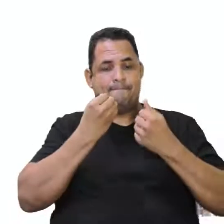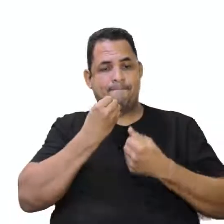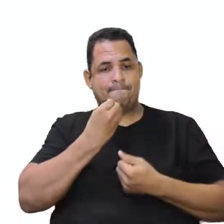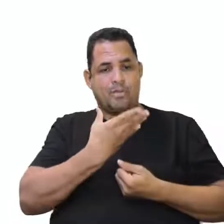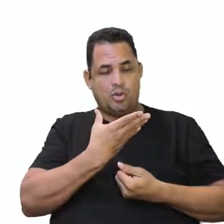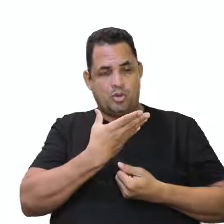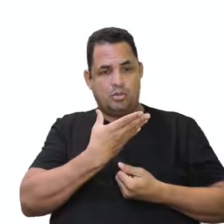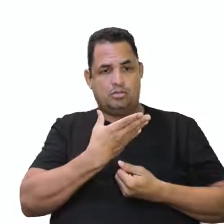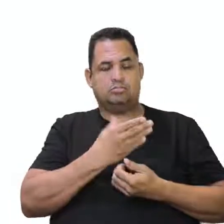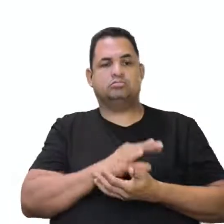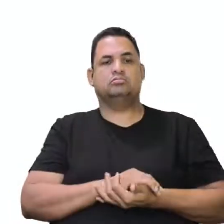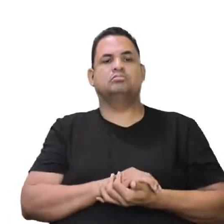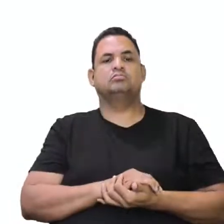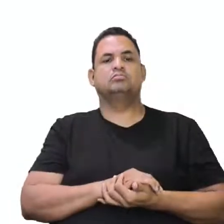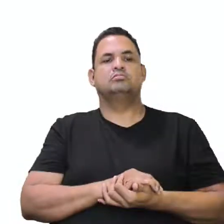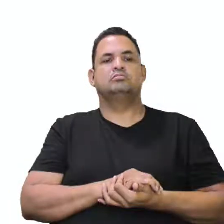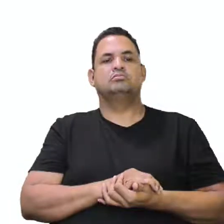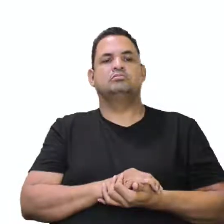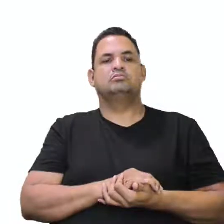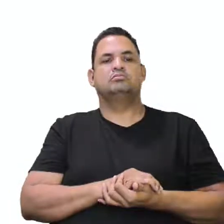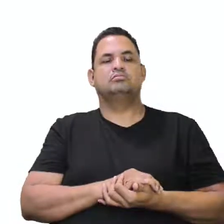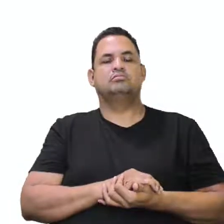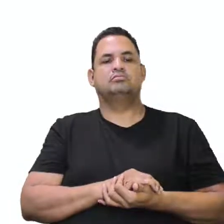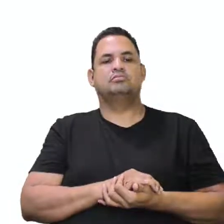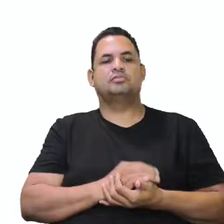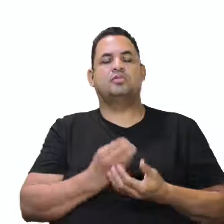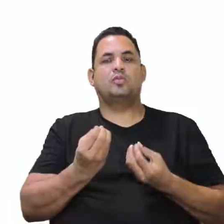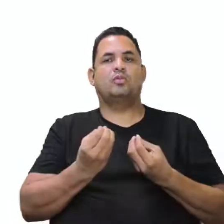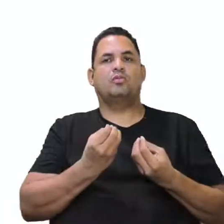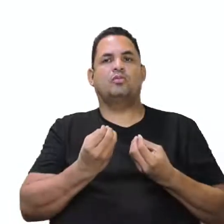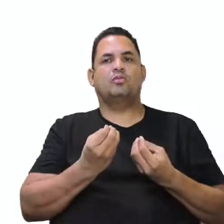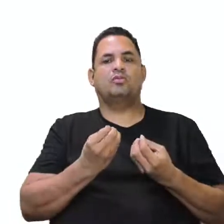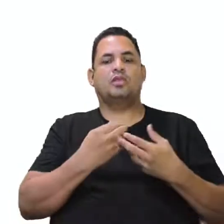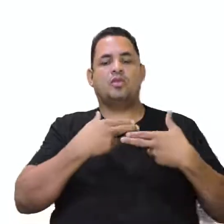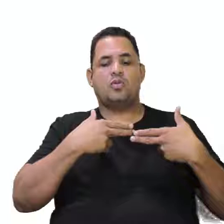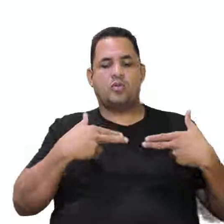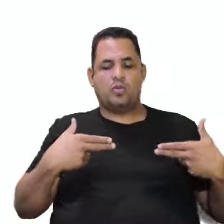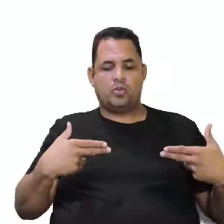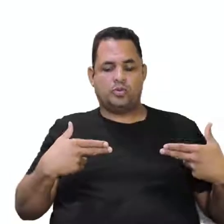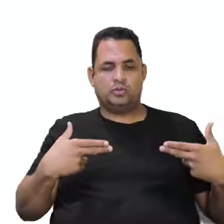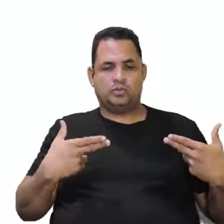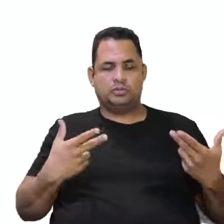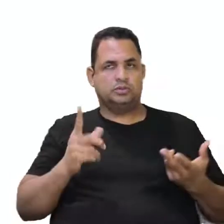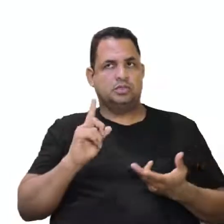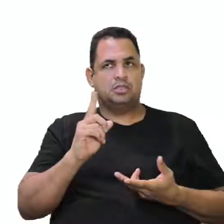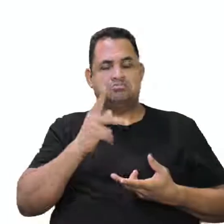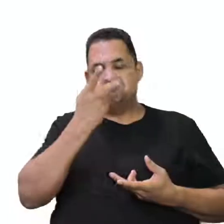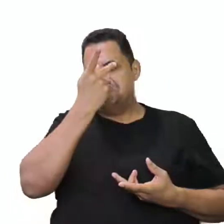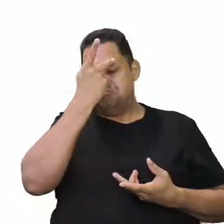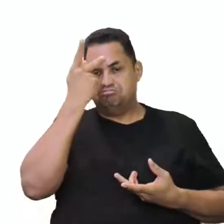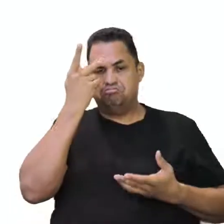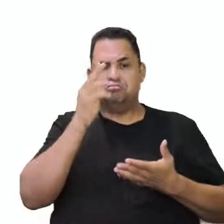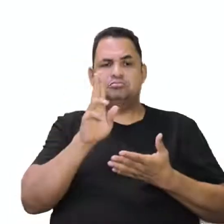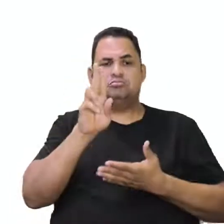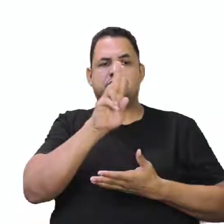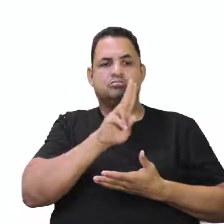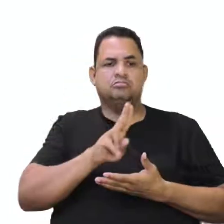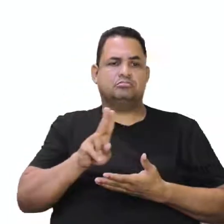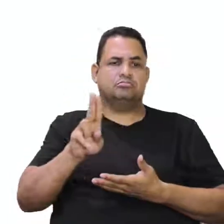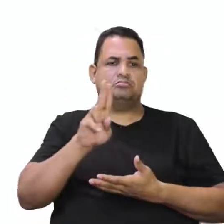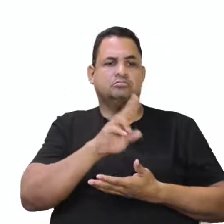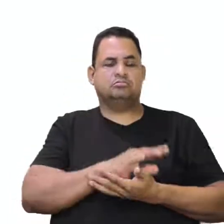quê? Everything is fine ou everyone is fine? Como se trata de quê? De coisa, não de pessoa. Então, eu vou usar